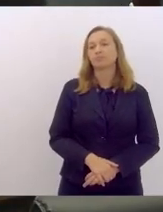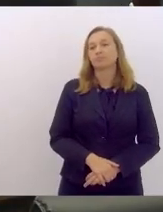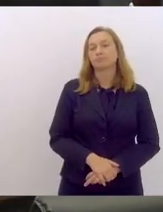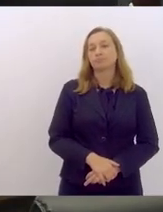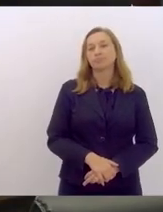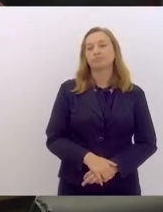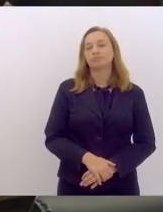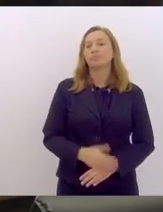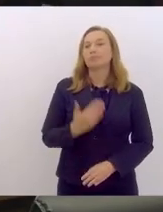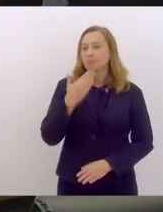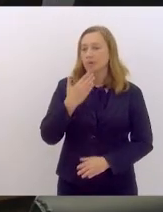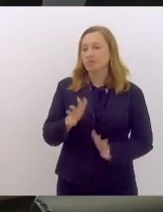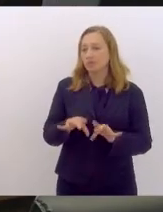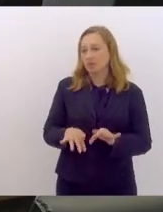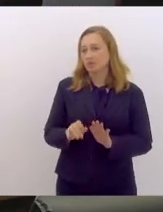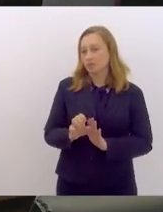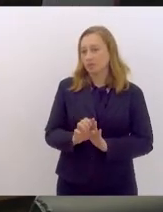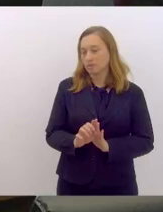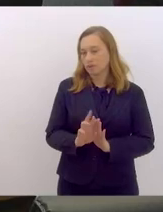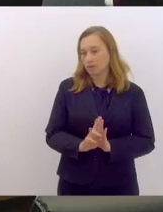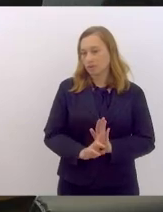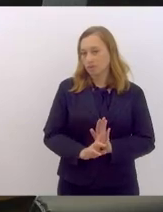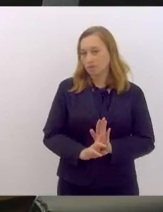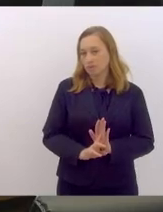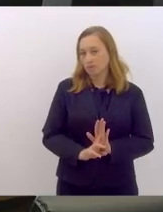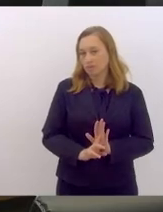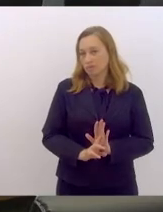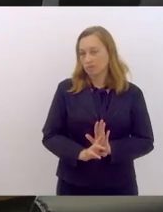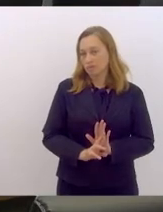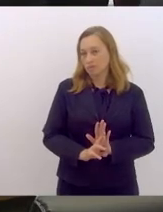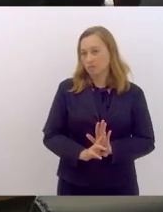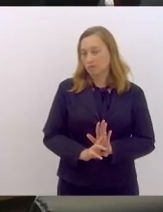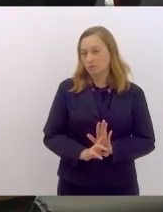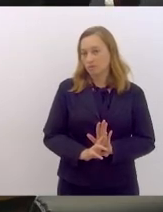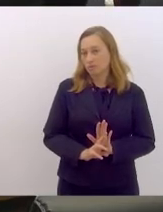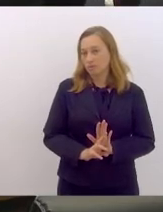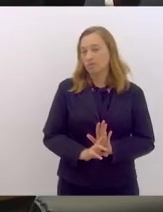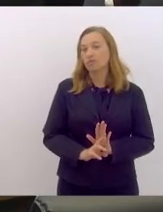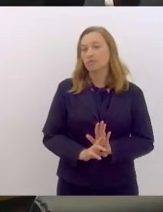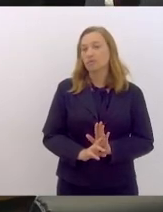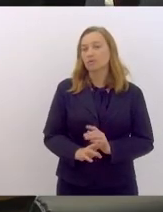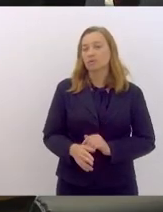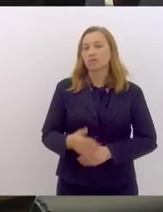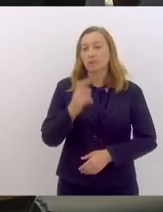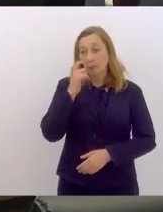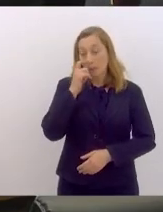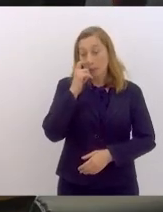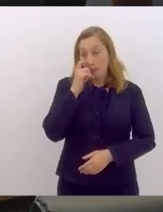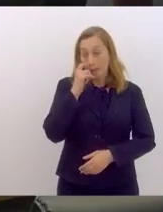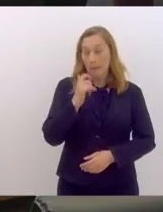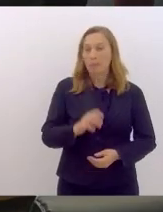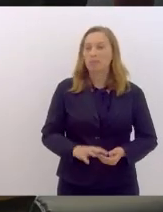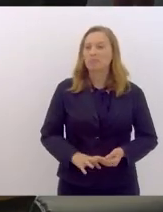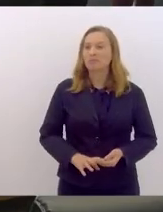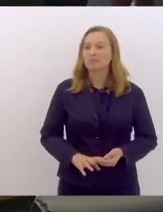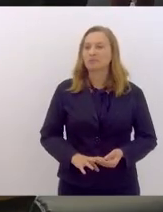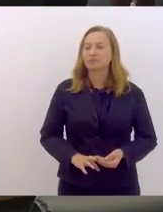de redação, não? Peço forma de final de redação, não? É o parecer, senhora presidente.